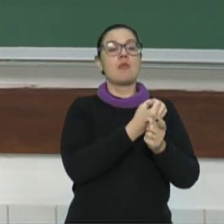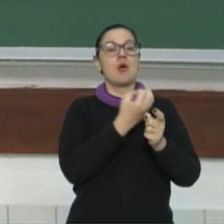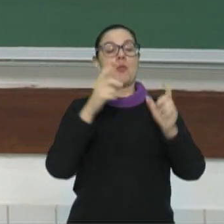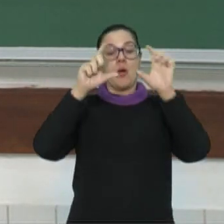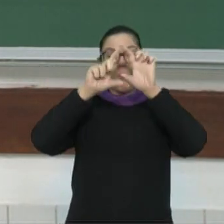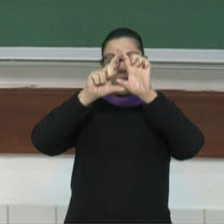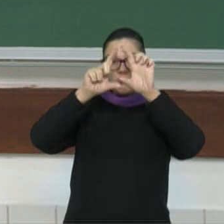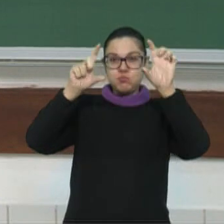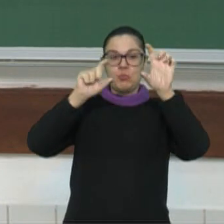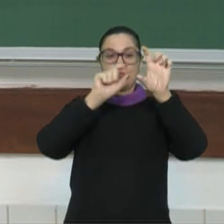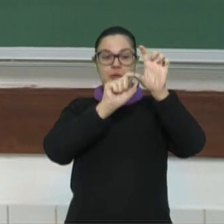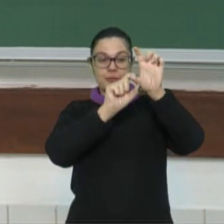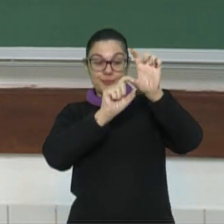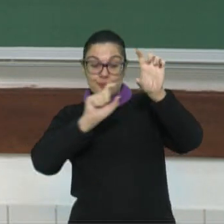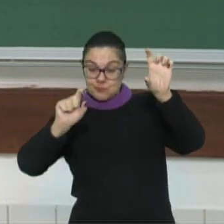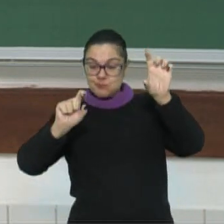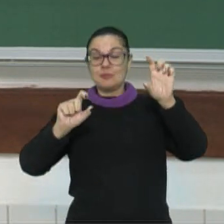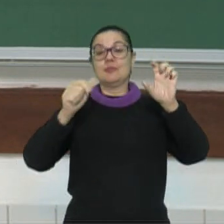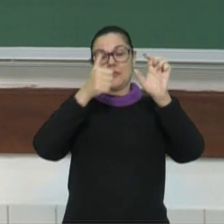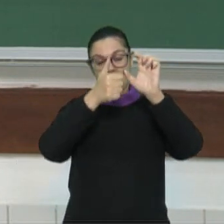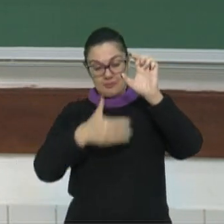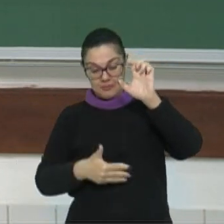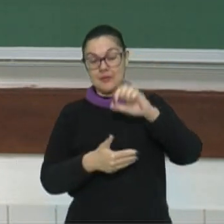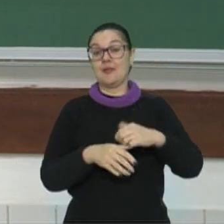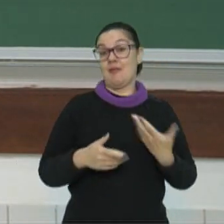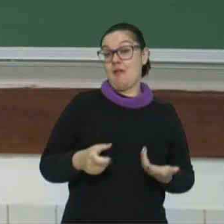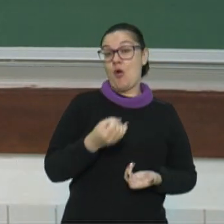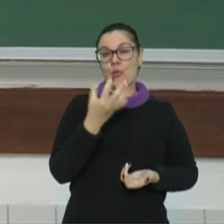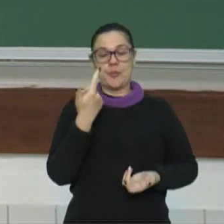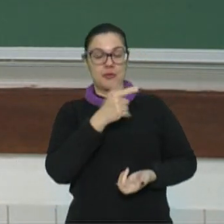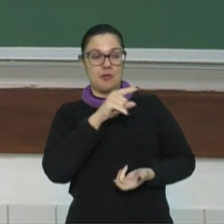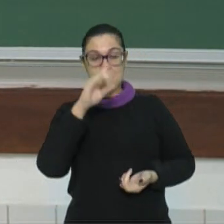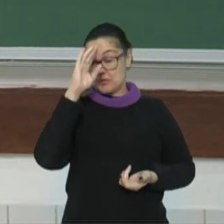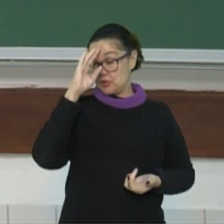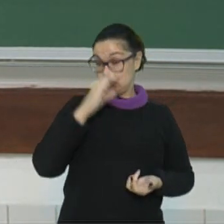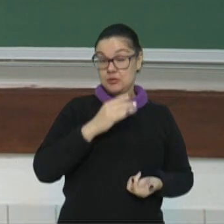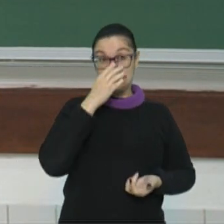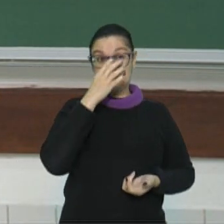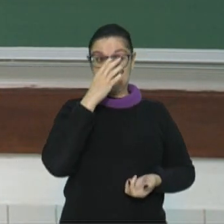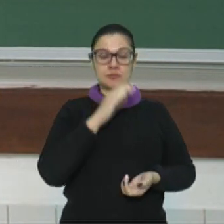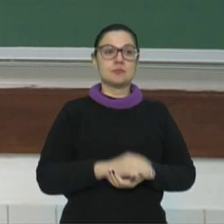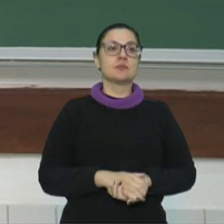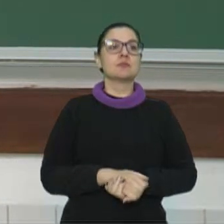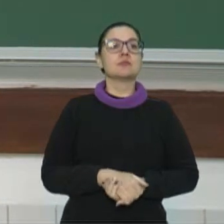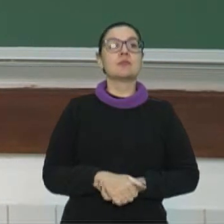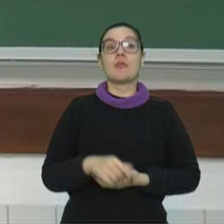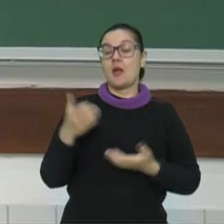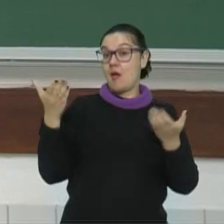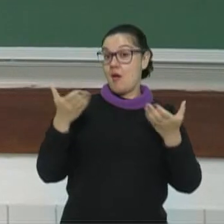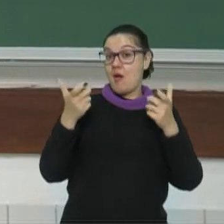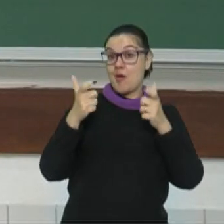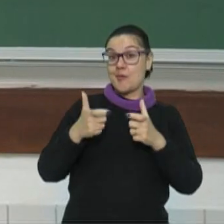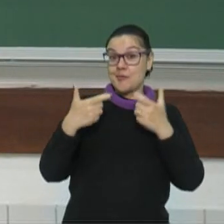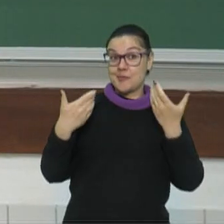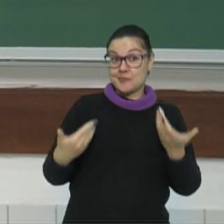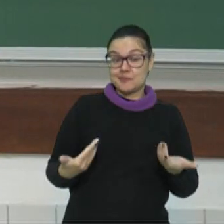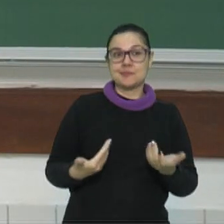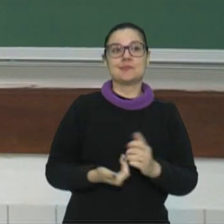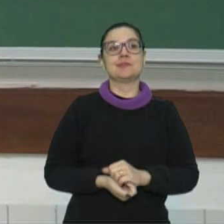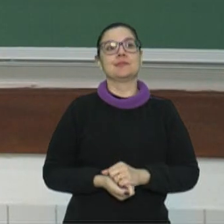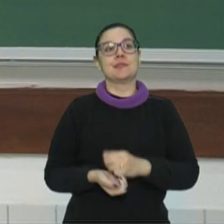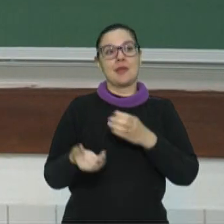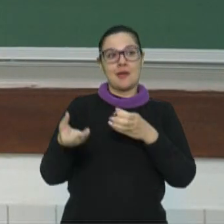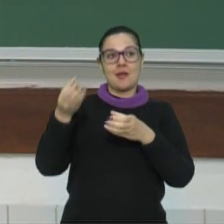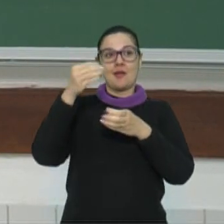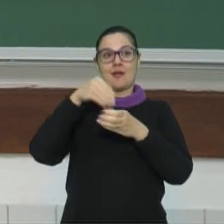têm subtítulo já no início, outras não. Mas essa reportagem a gente tem o subtítulo onde, que a gente já falou,